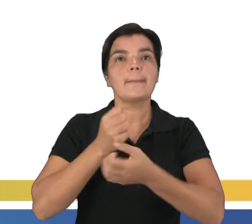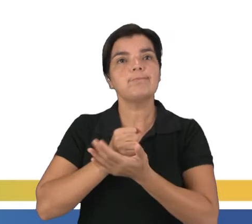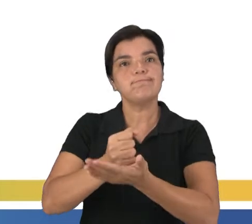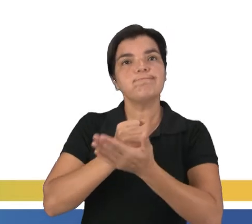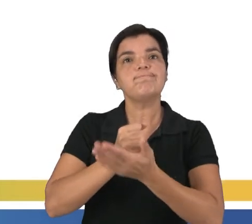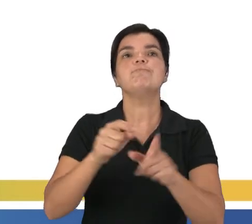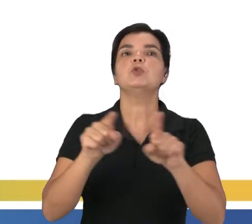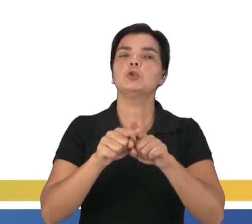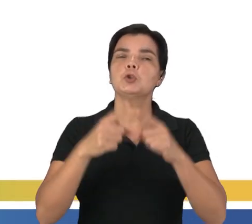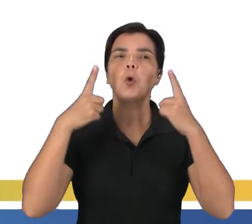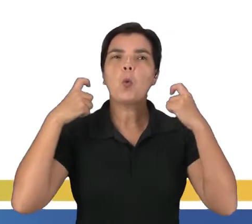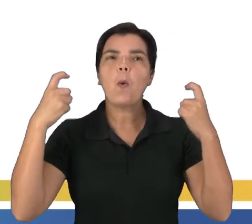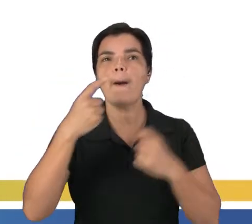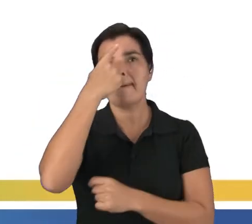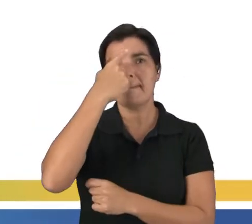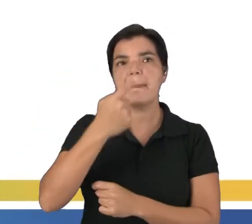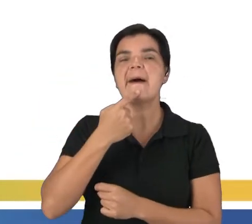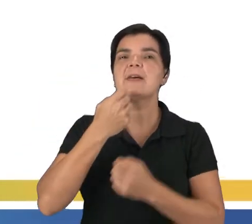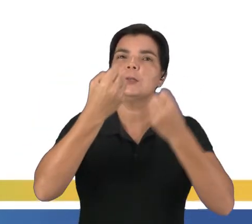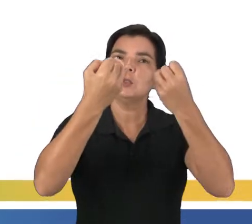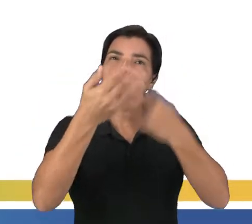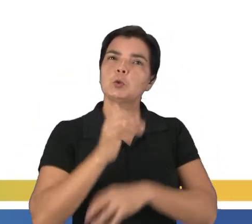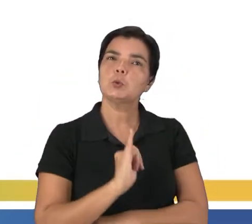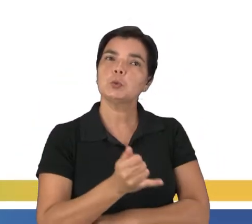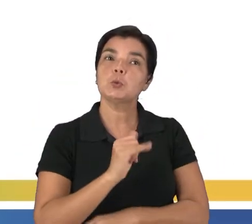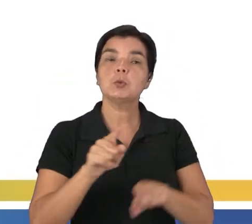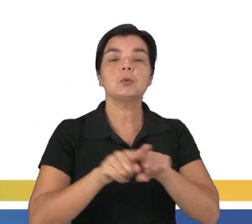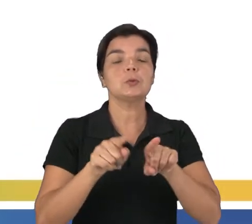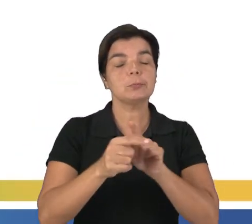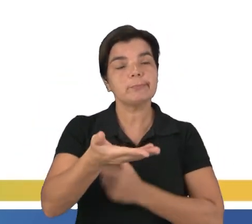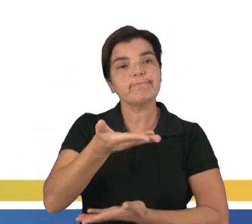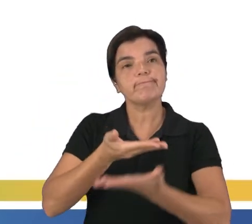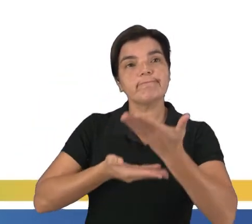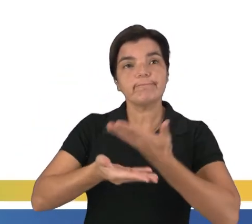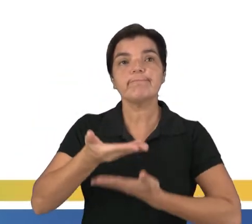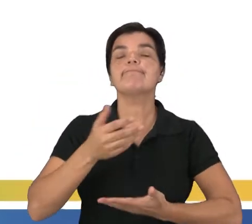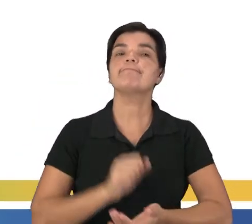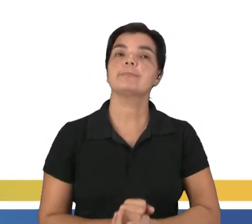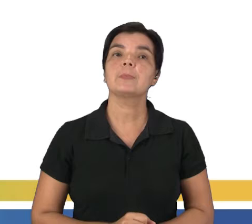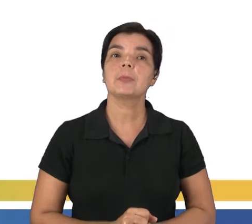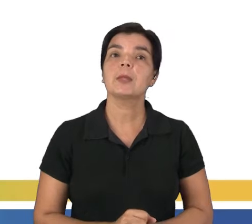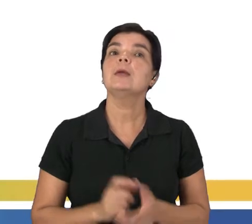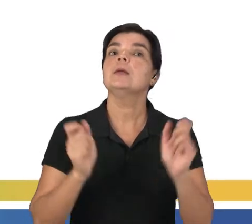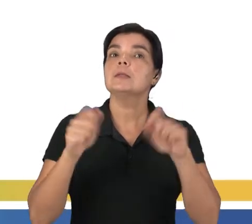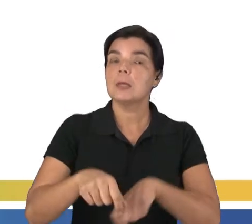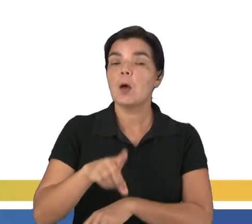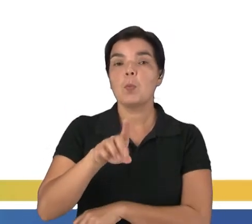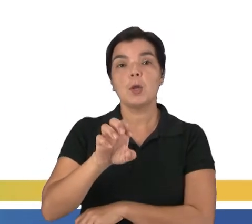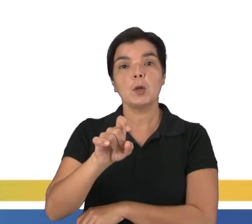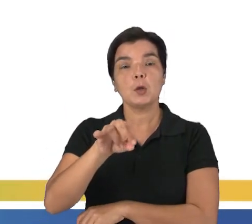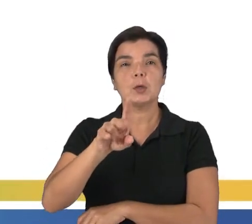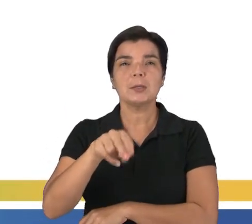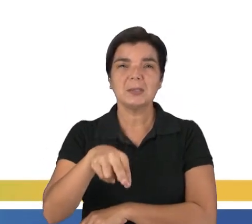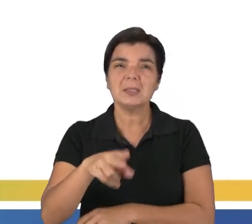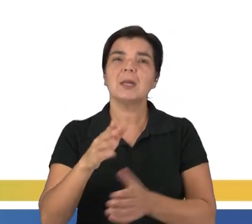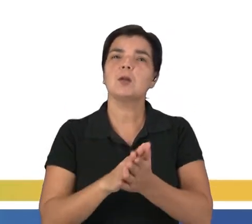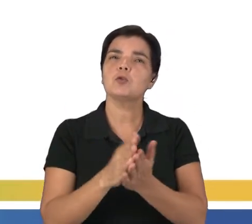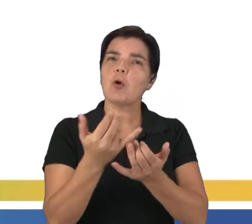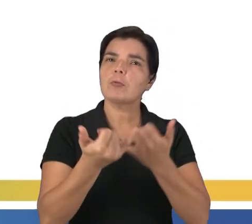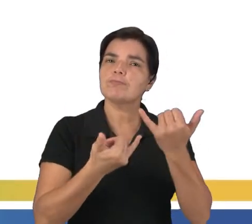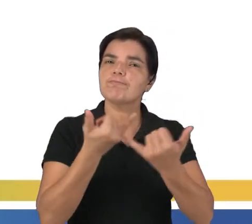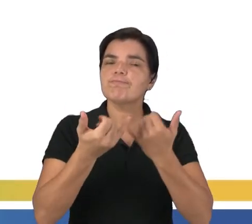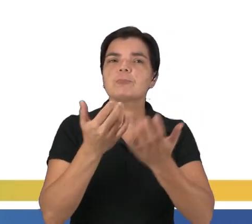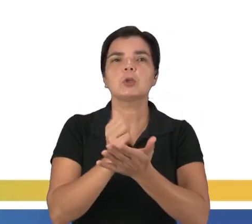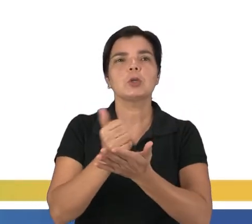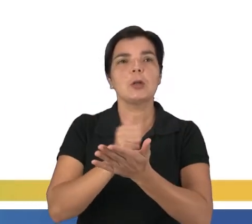universo que se apoia na combinação de sons, imagens, narrativas e, sobretudo, a interatividade, diante disso, o design